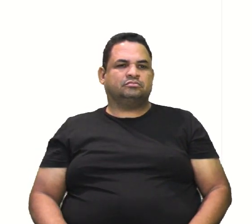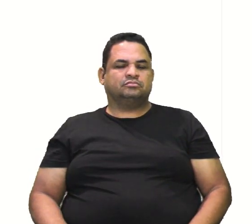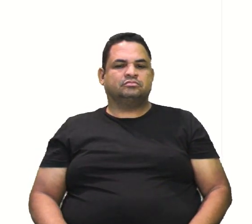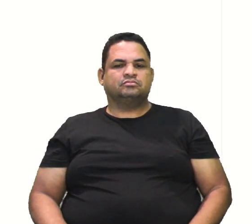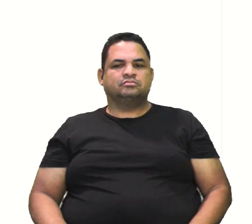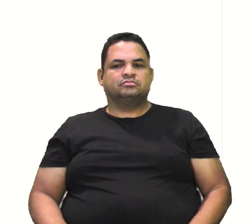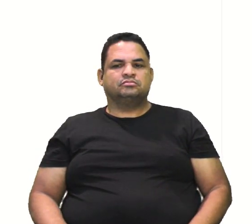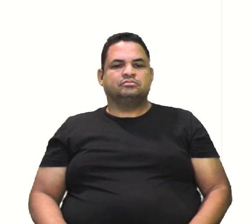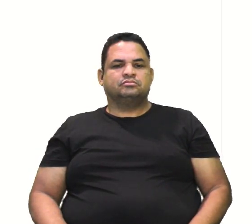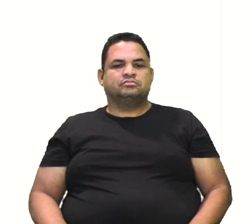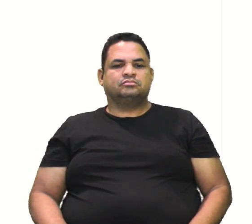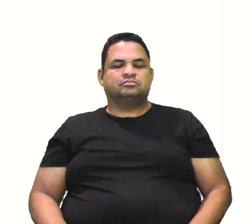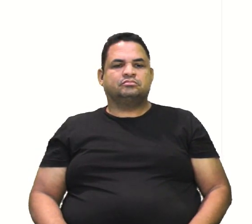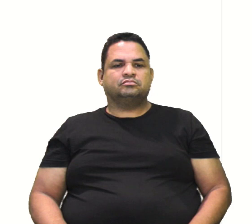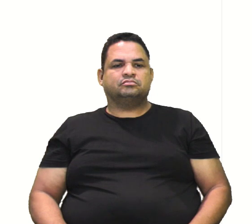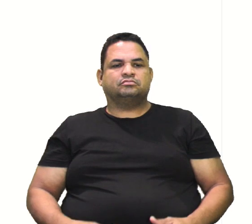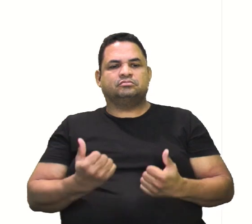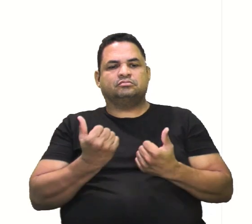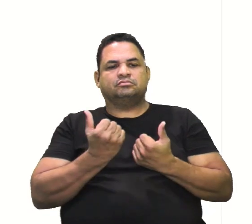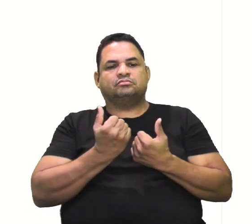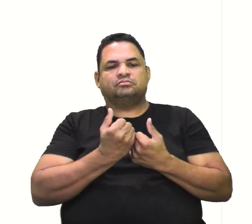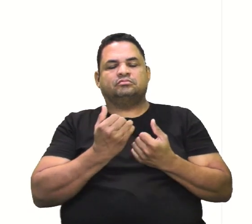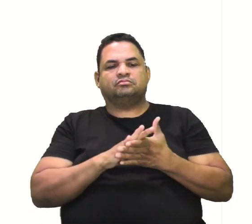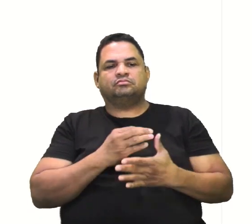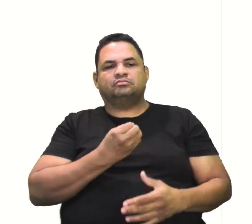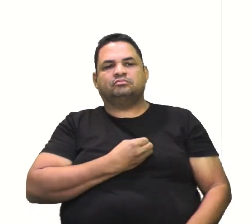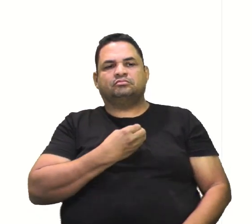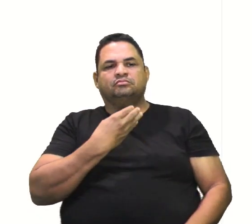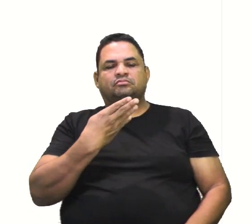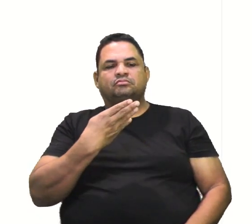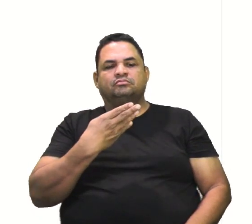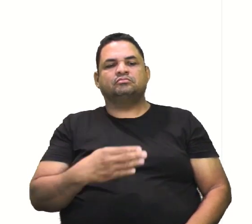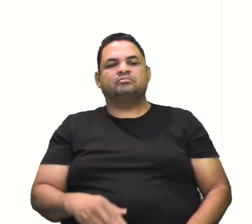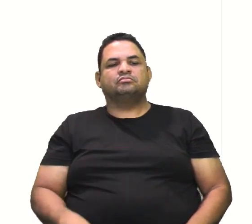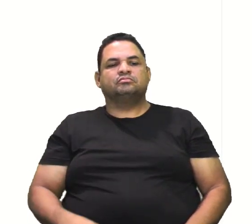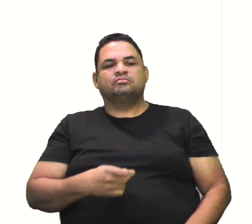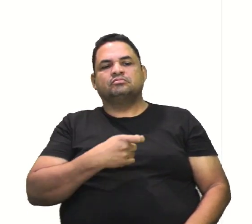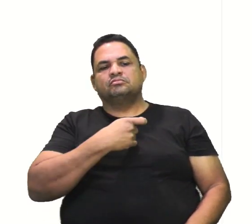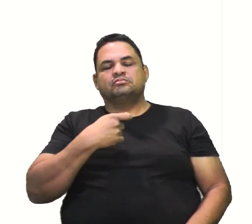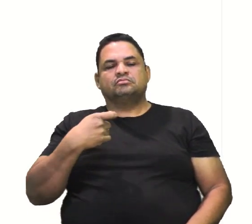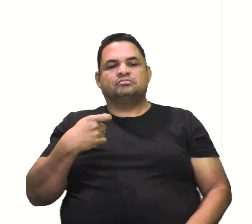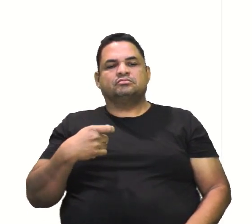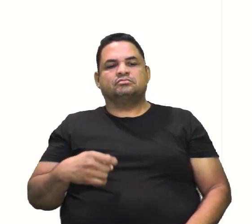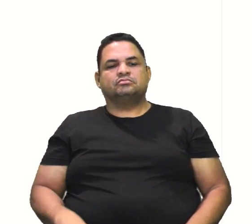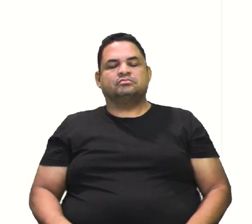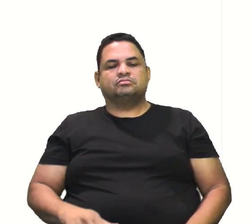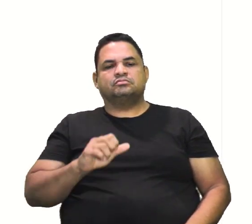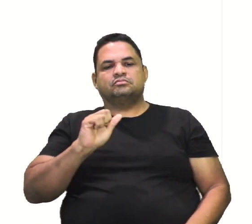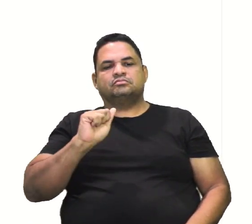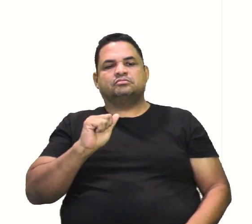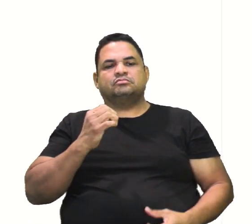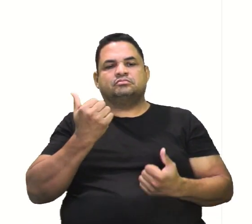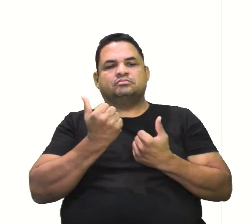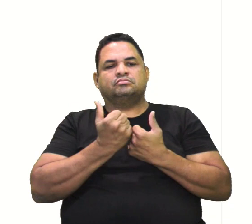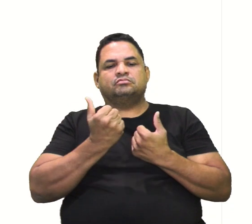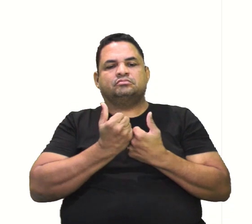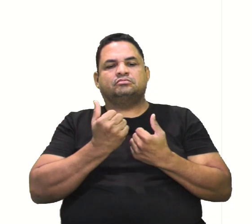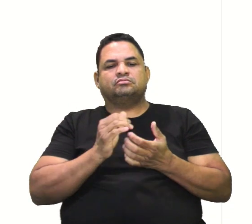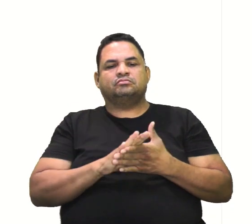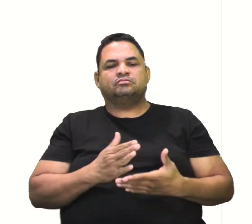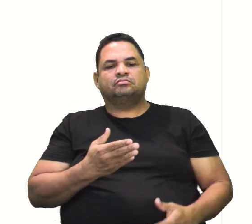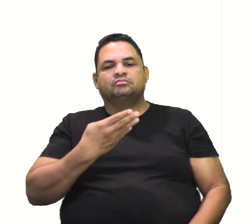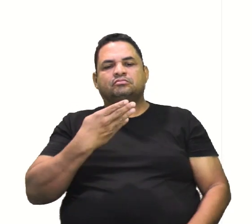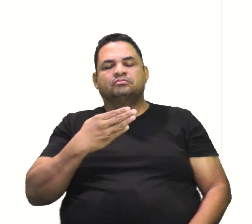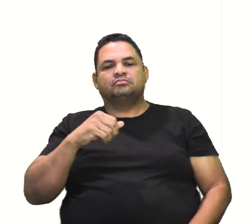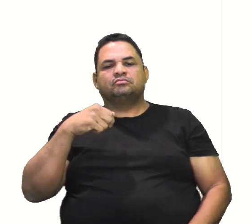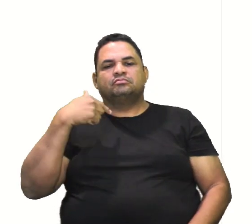pula uma na outra. Substituindo, então, o valor 4 aqui no x, né? É o x de A. A gente vai substituir, vai